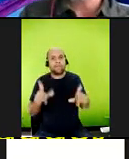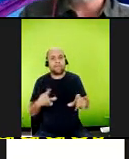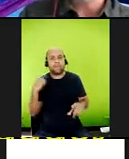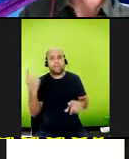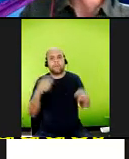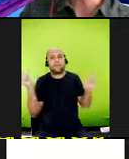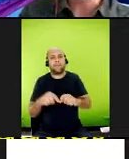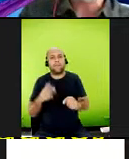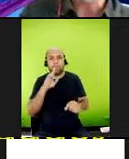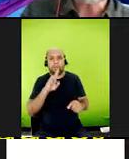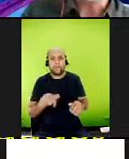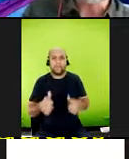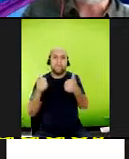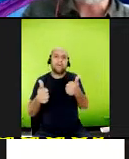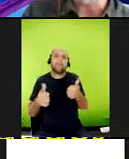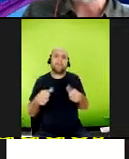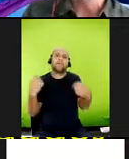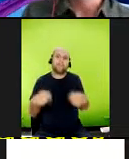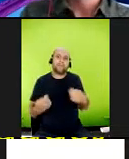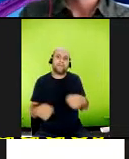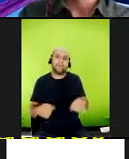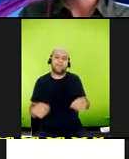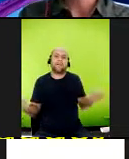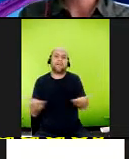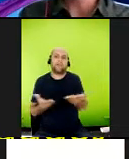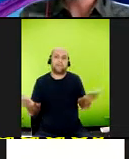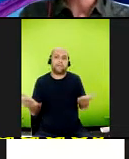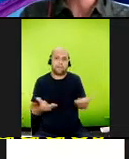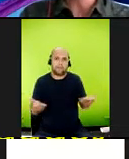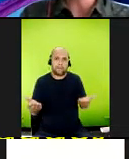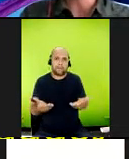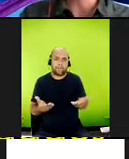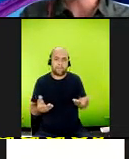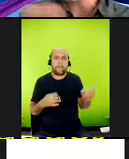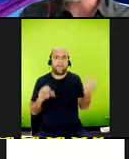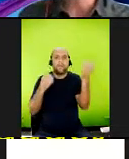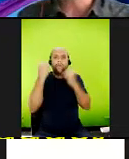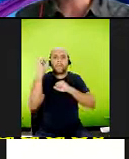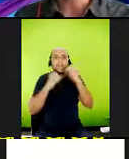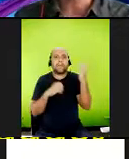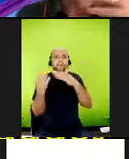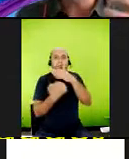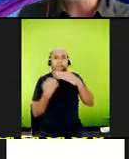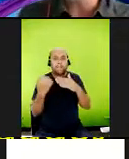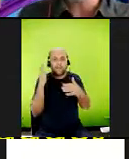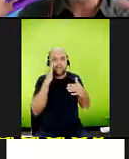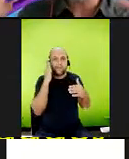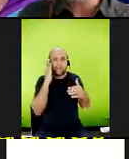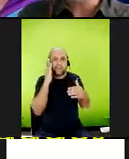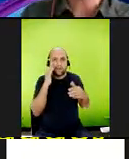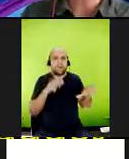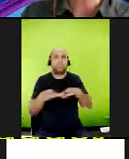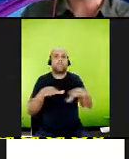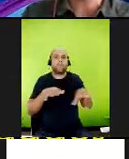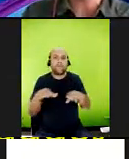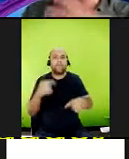tenha melhores resultados idade tem que surfar essa onda que agora né é quando as empresas entenderam isso descolado de movimentos políticos